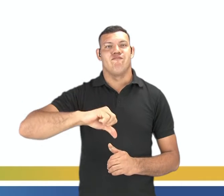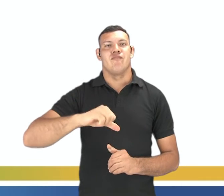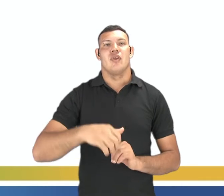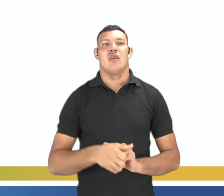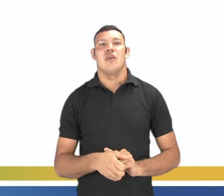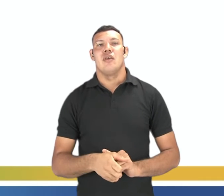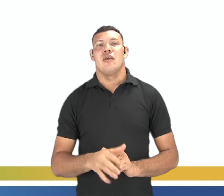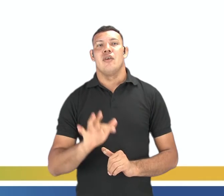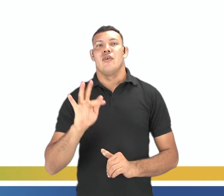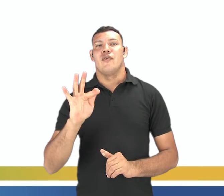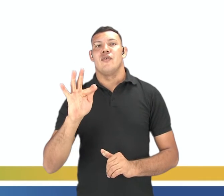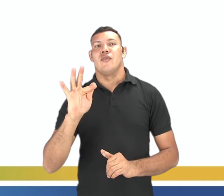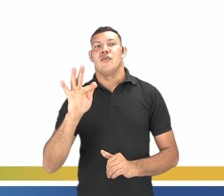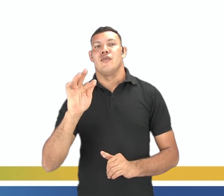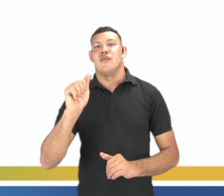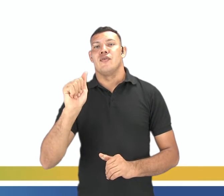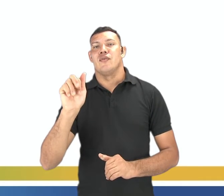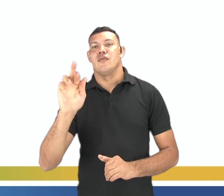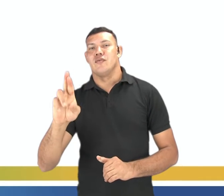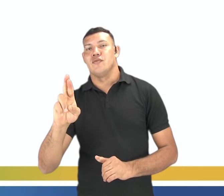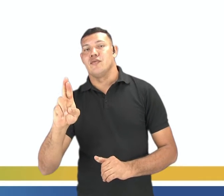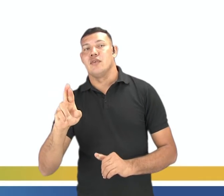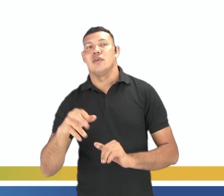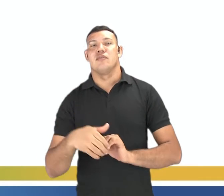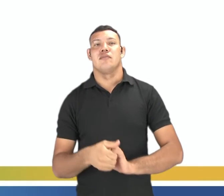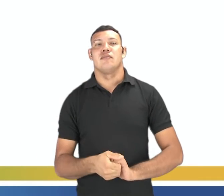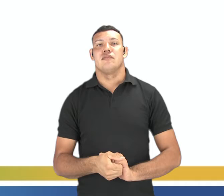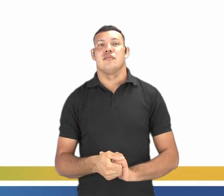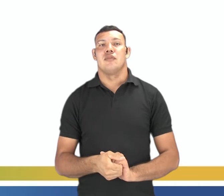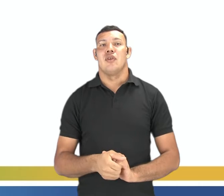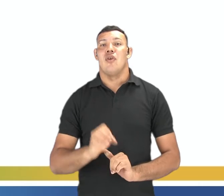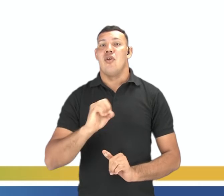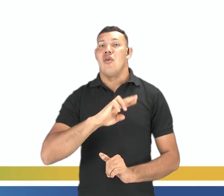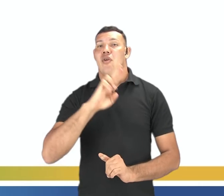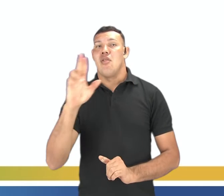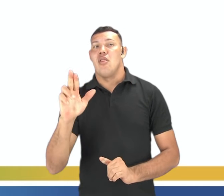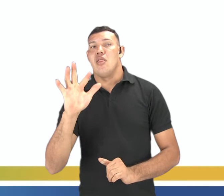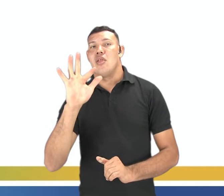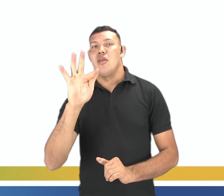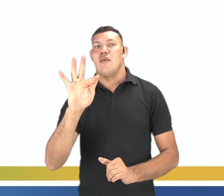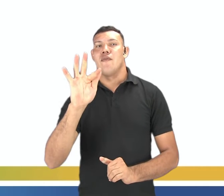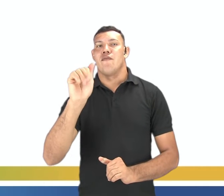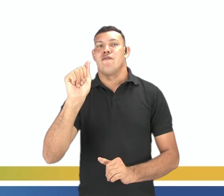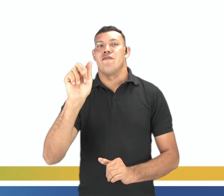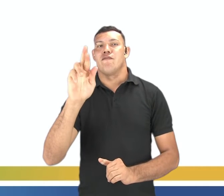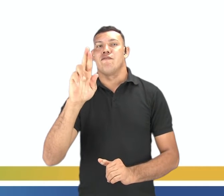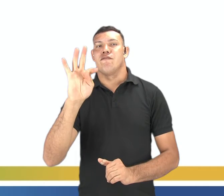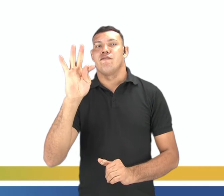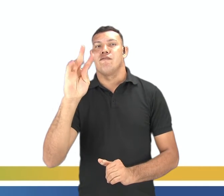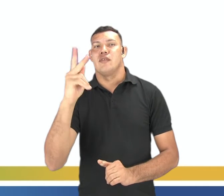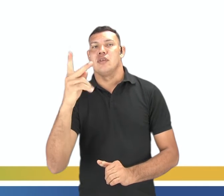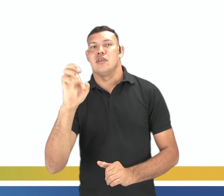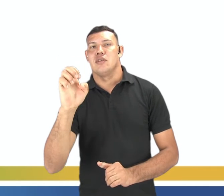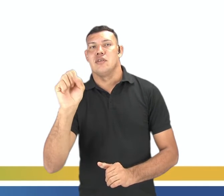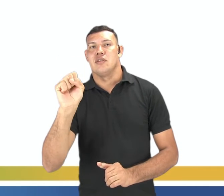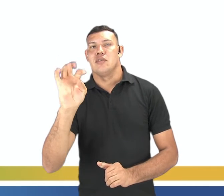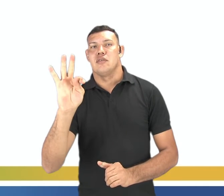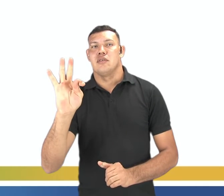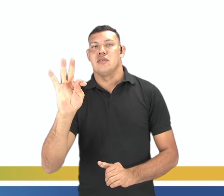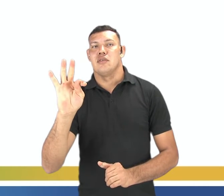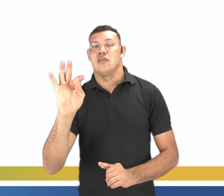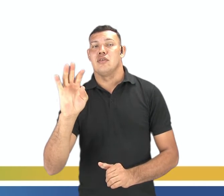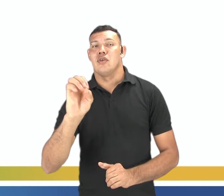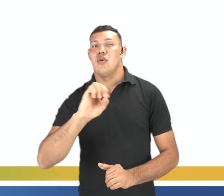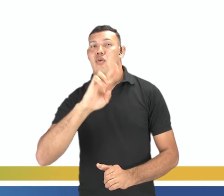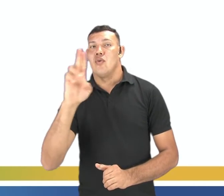far, longe, nós temos the farthest ou the furthest. As duas formas são possíveis,